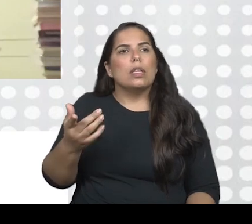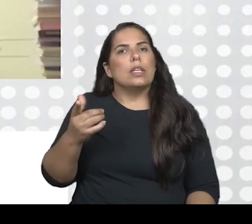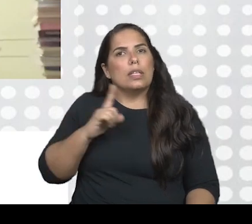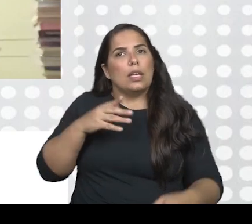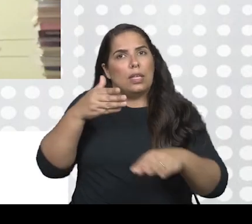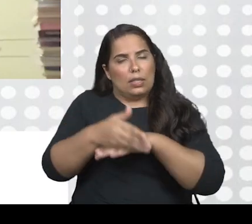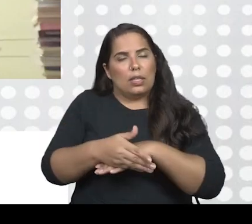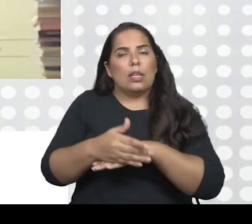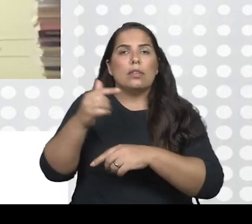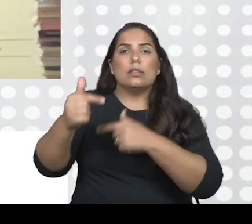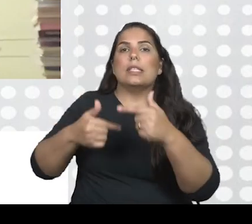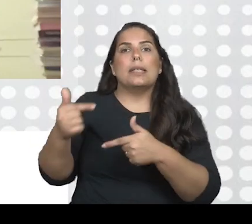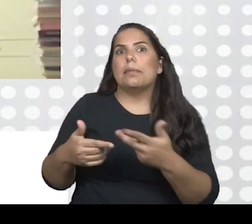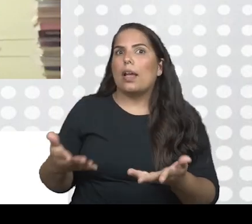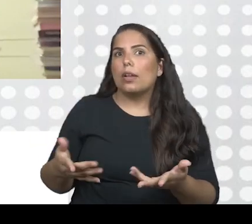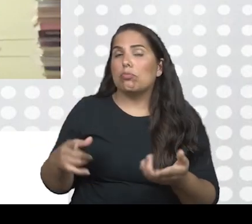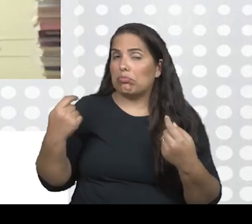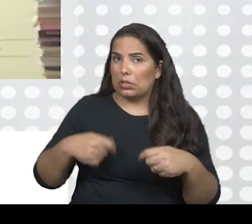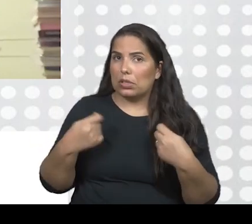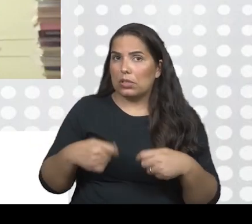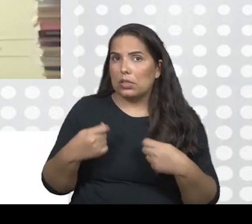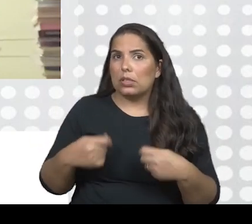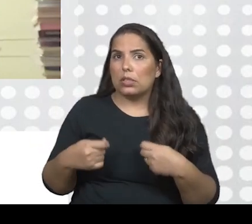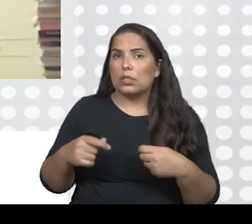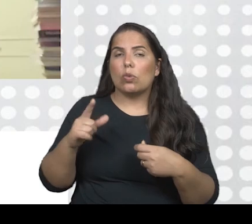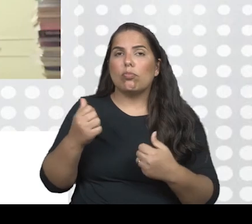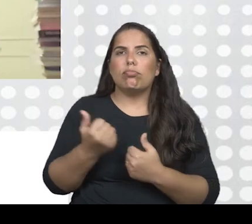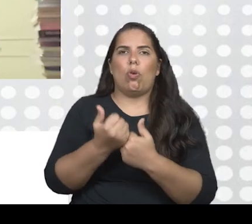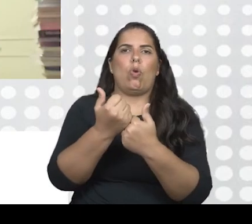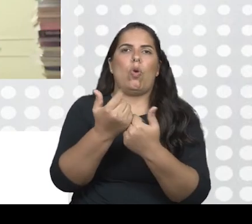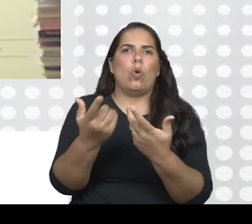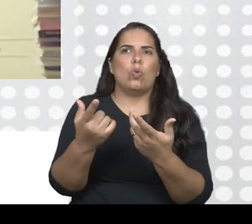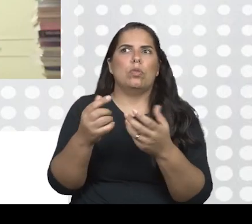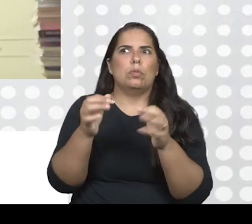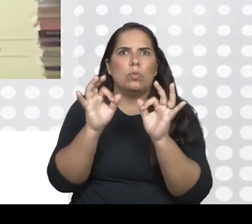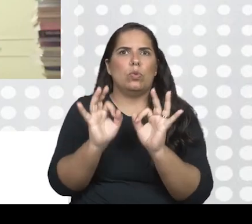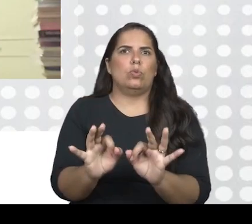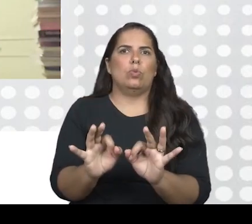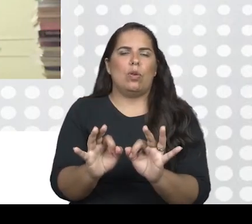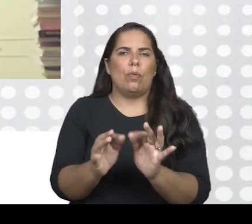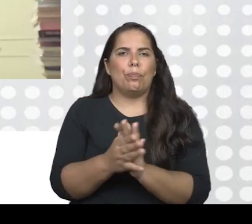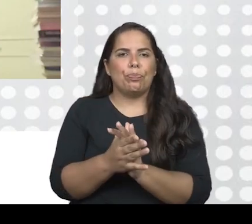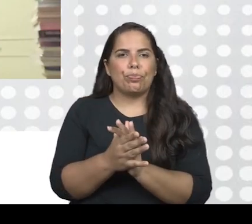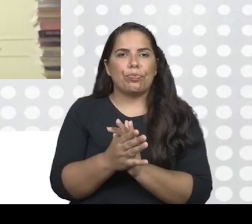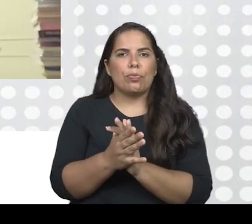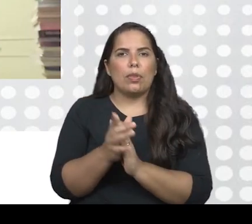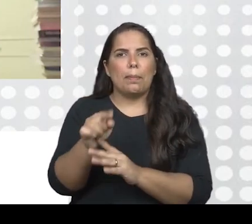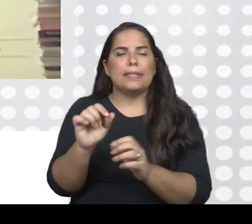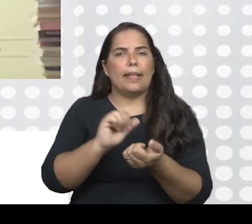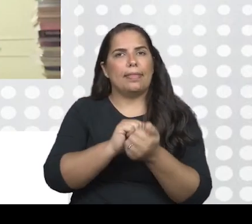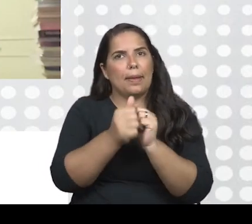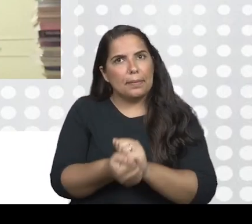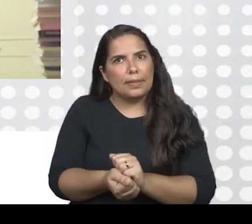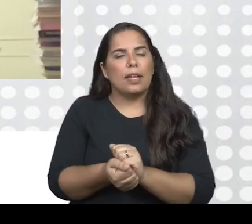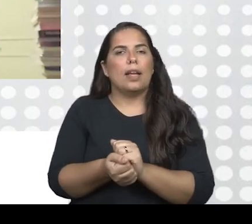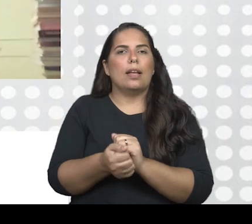vai ingressar no mercado de trabalho e que precisa de um suporte pontualmente para se